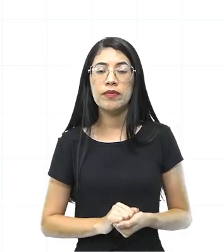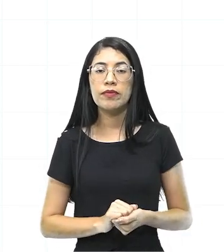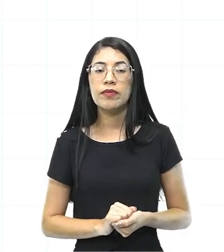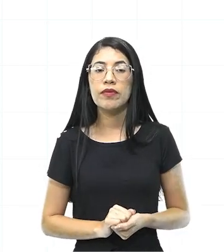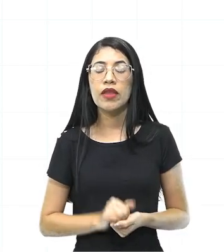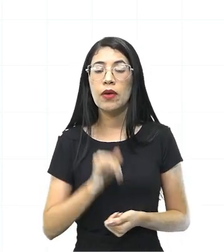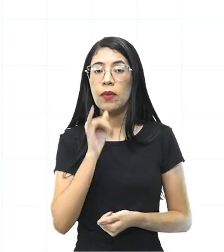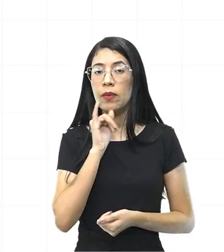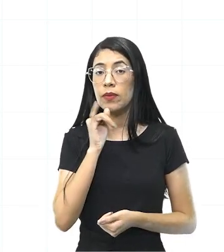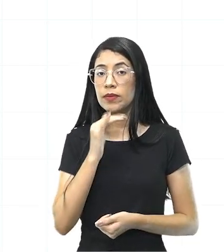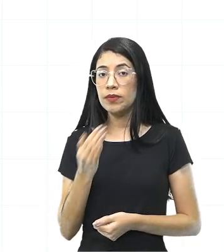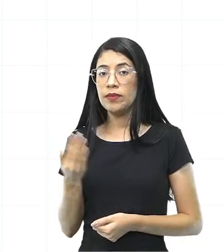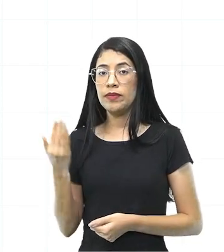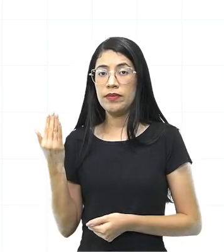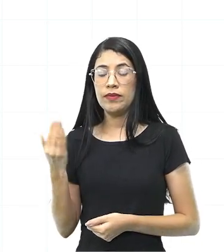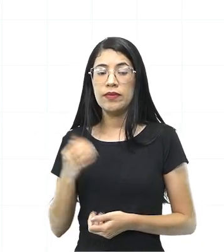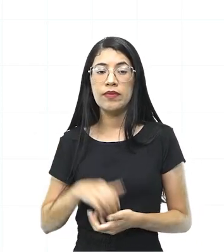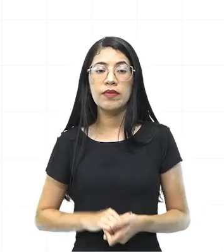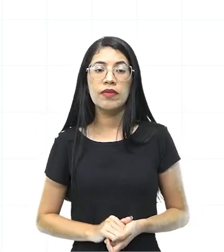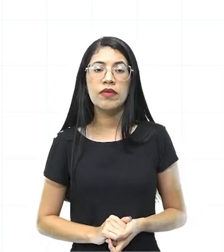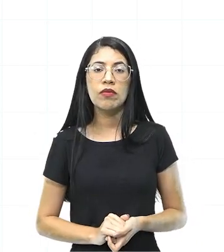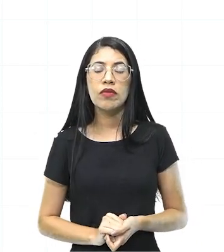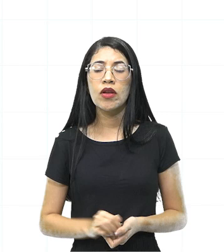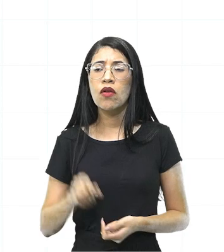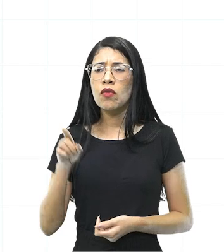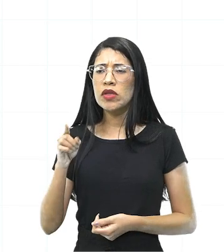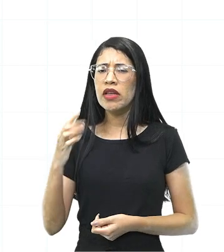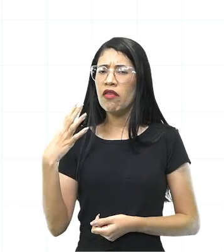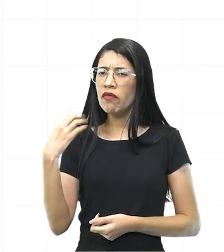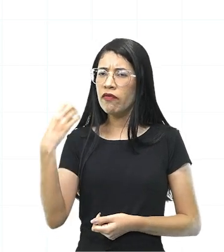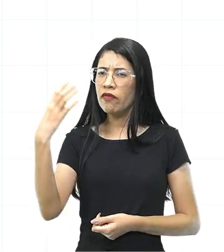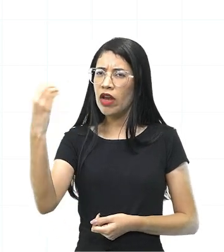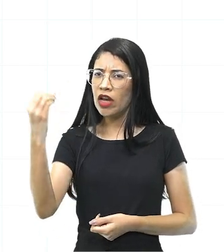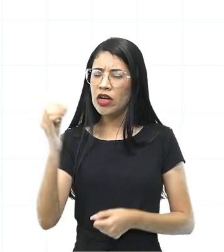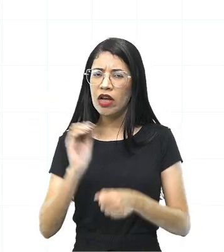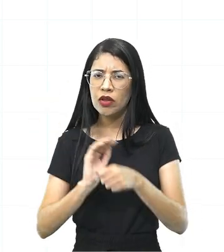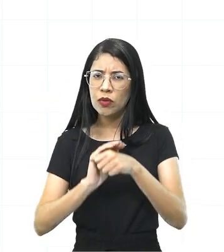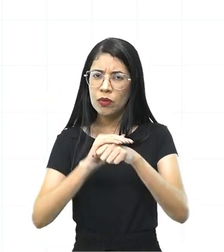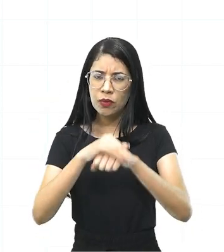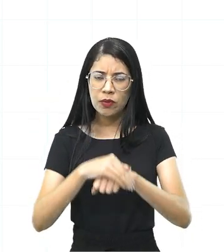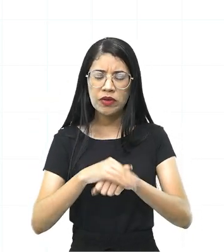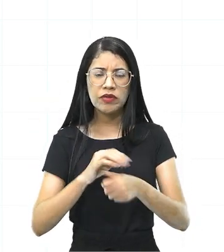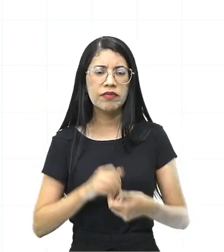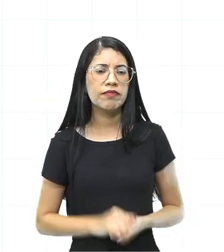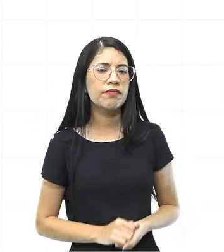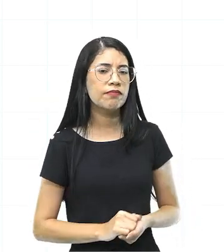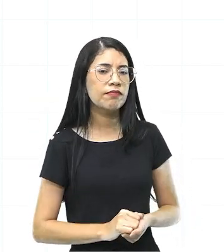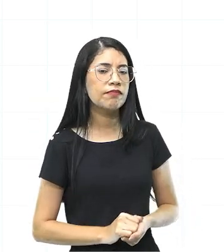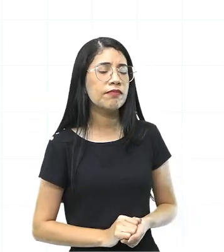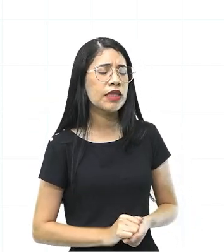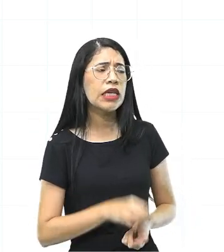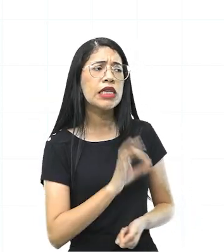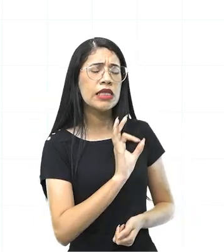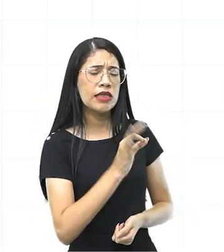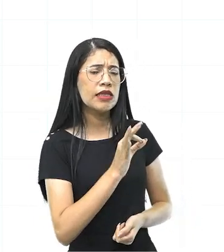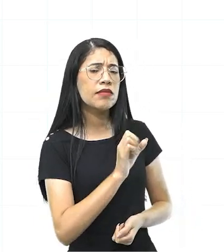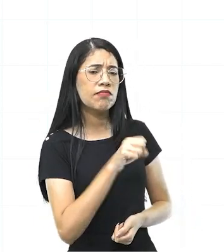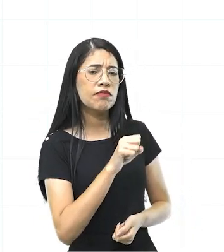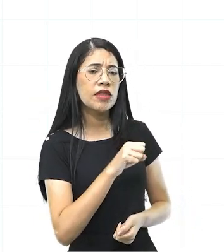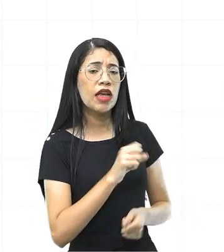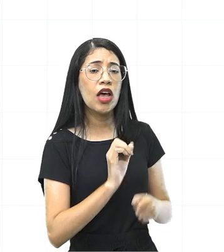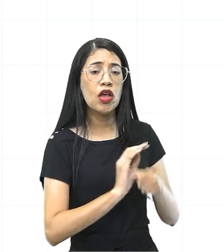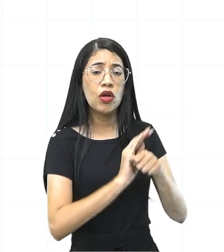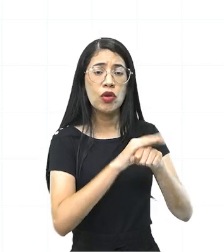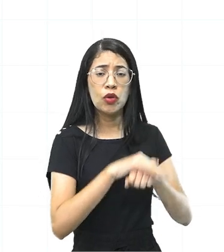O nosso exemplo é o seguinte, ó. Você vai viajar à noite? Com certeza,